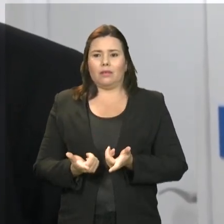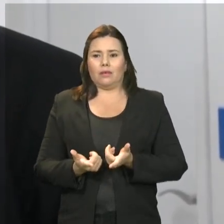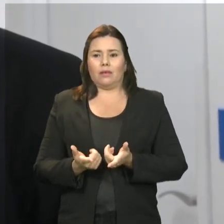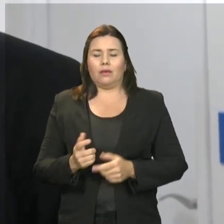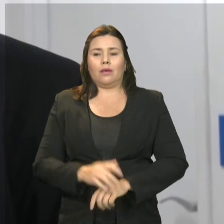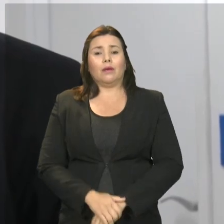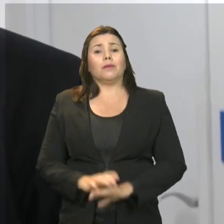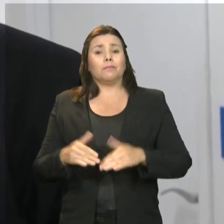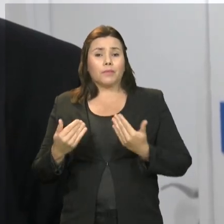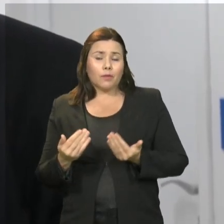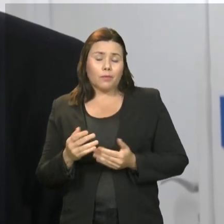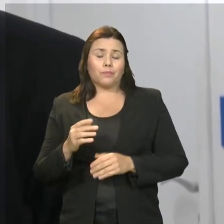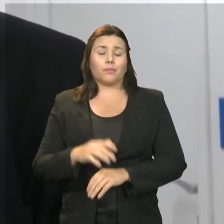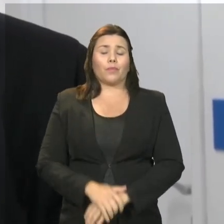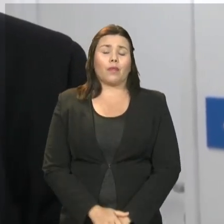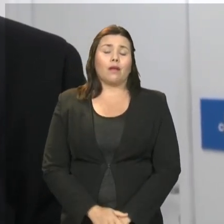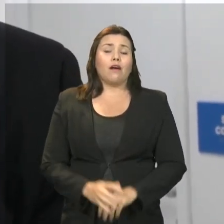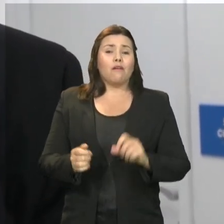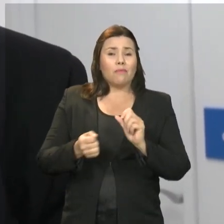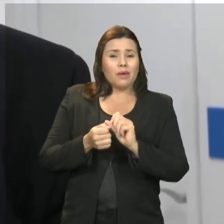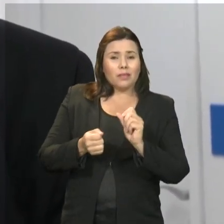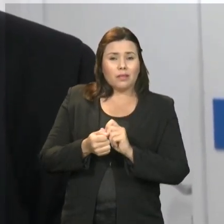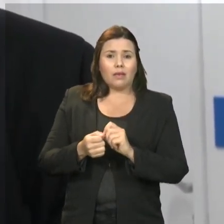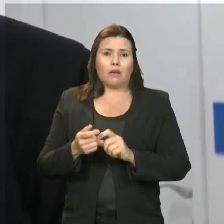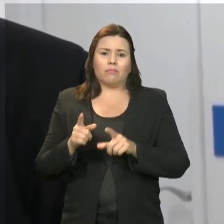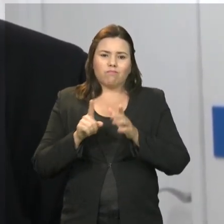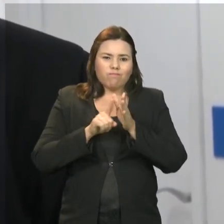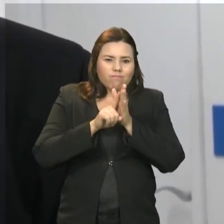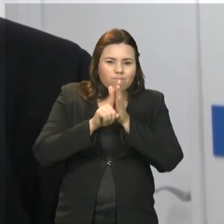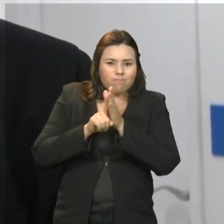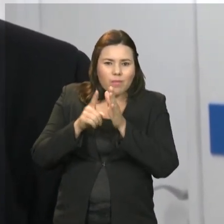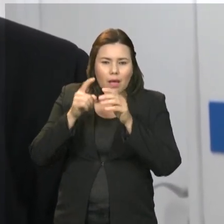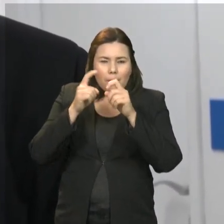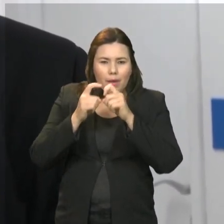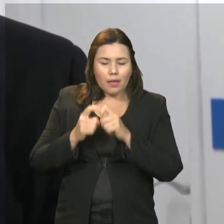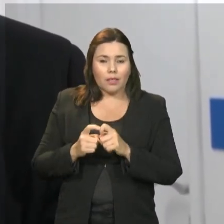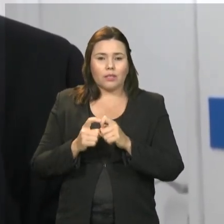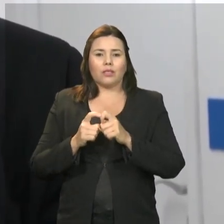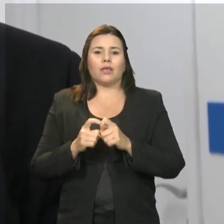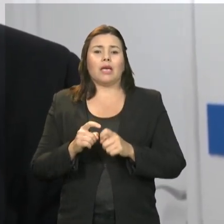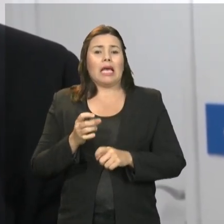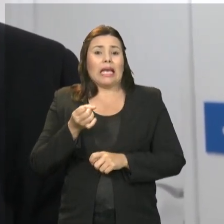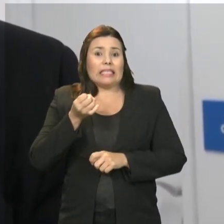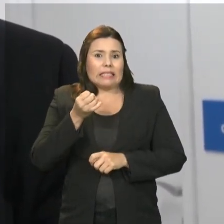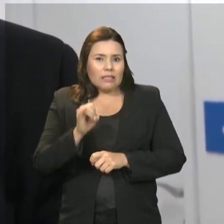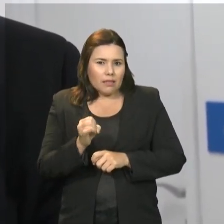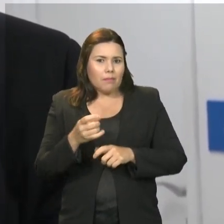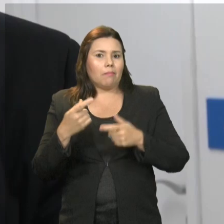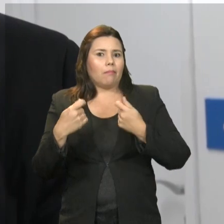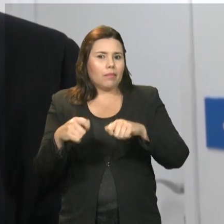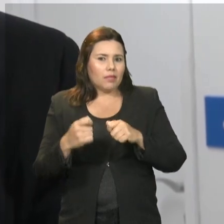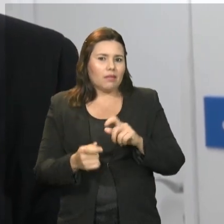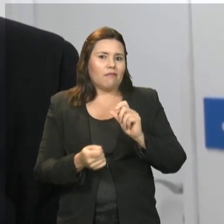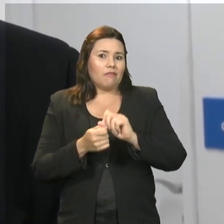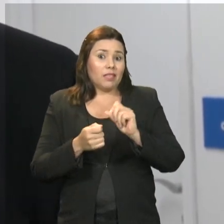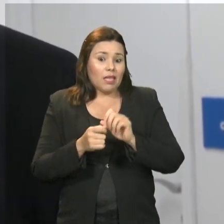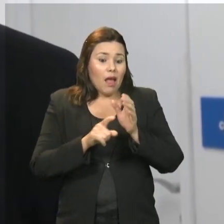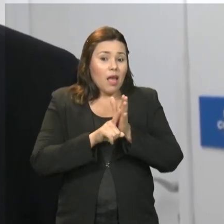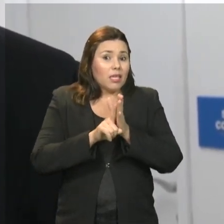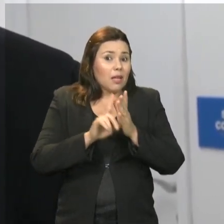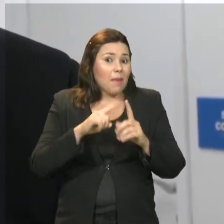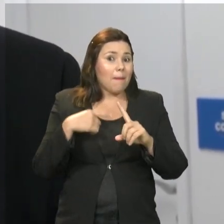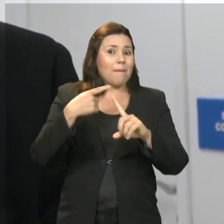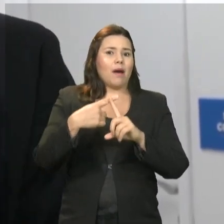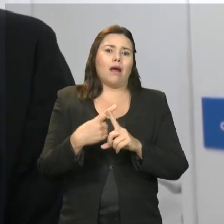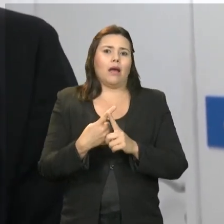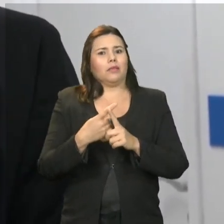mandatório para que você possa, após esse exame clínico, solicitar alguns exames complementares, que pode ser